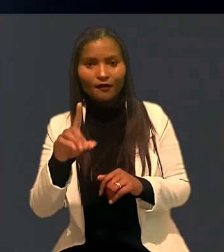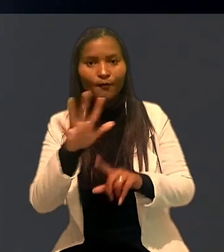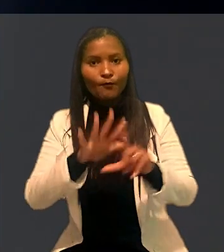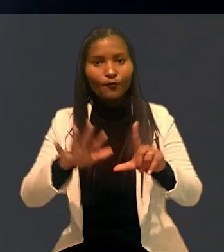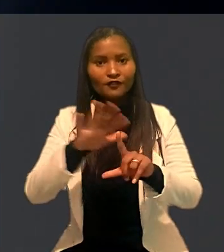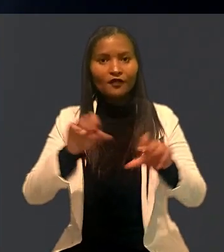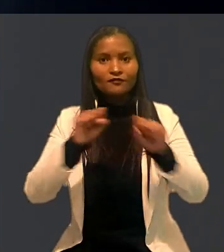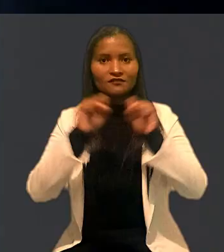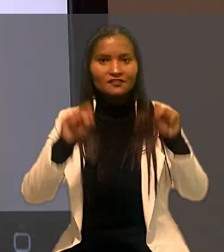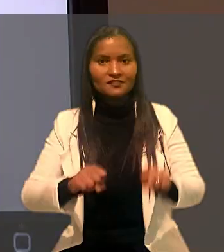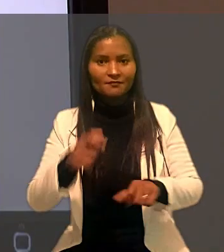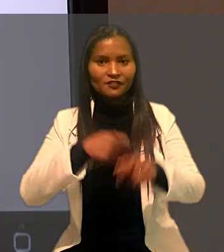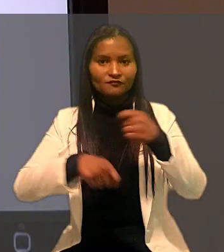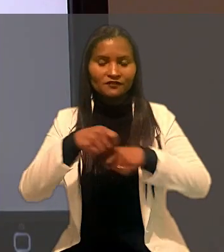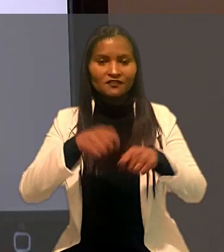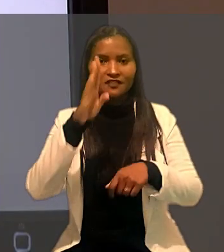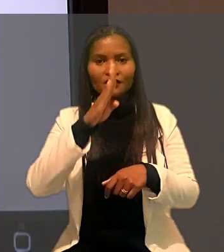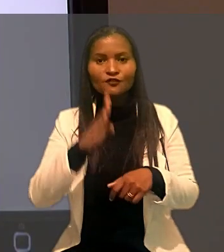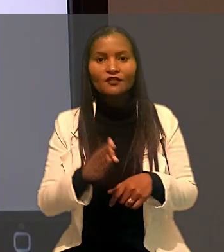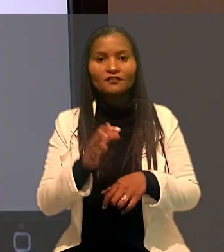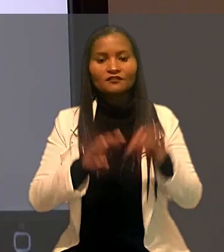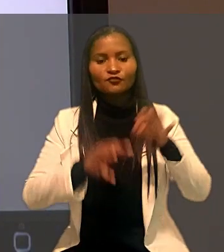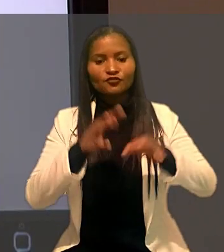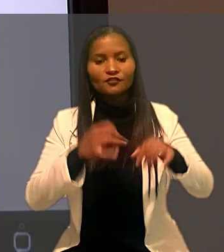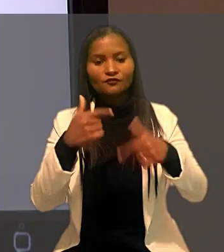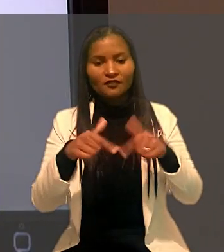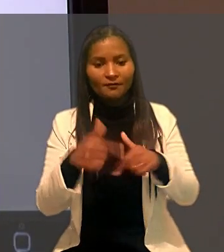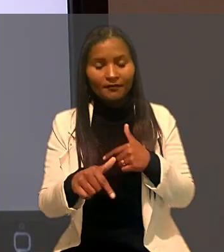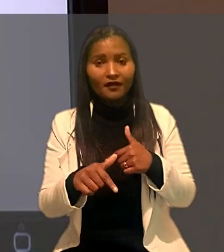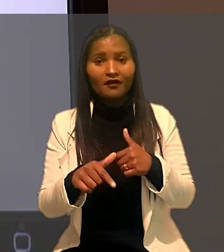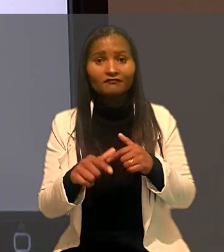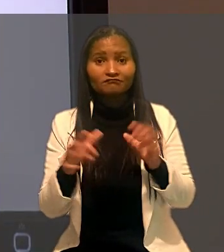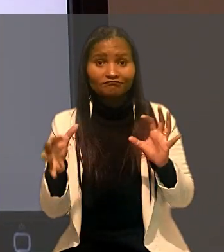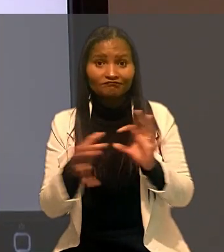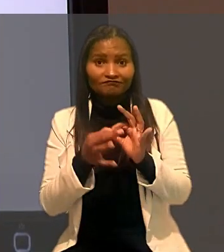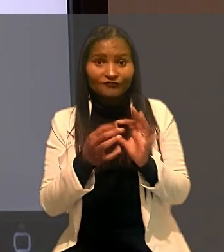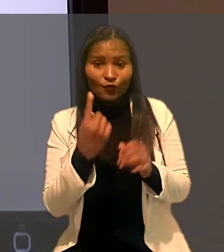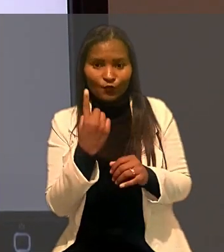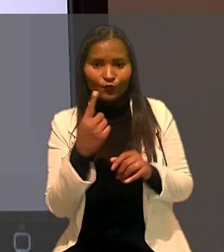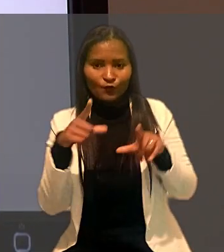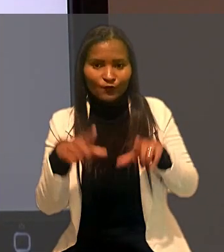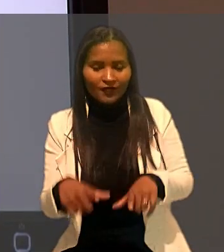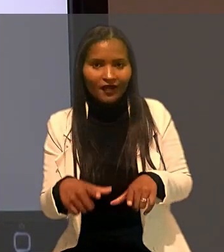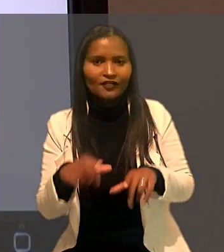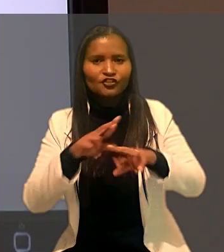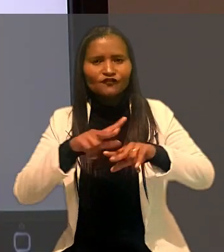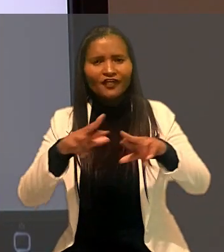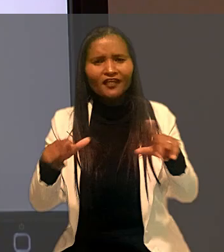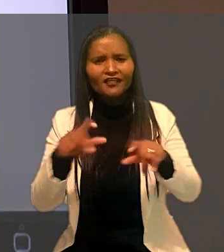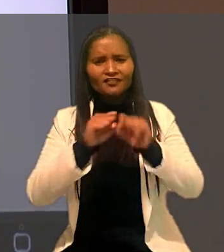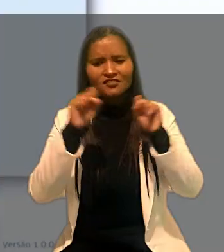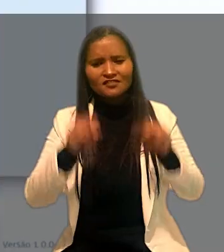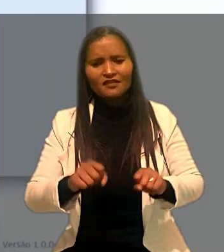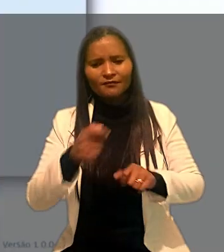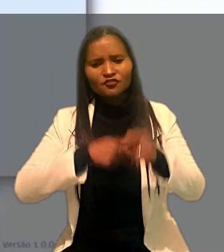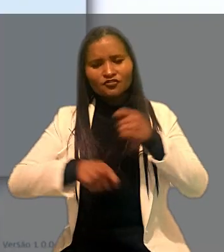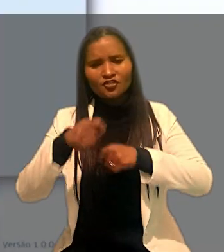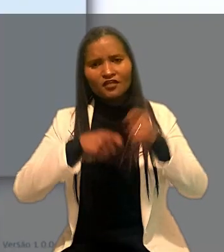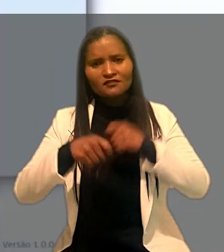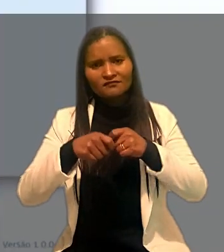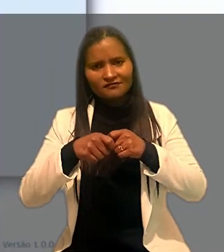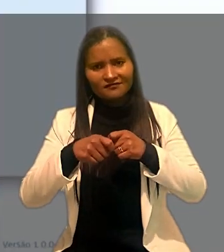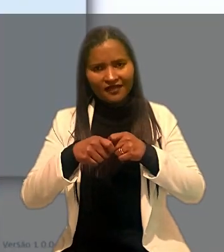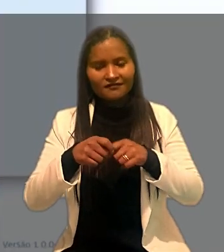CISAD, o portal dos Sistemas Administrativos Nacionais da Justiça do Trabalho, que reuniu em um só local diferentes sistemas de